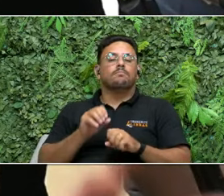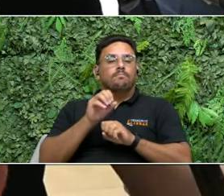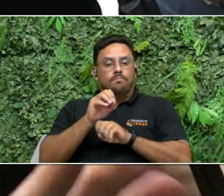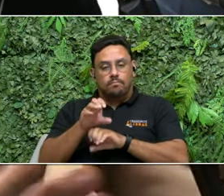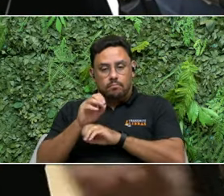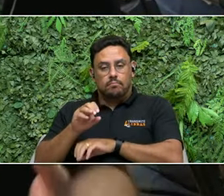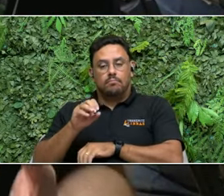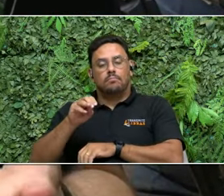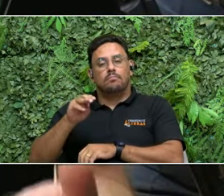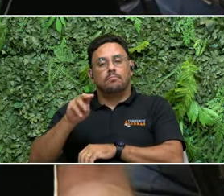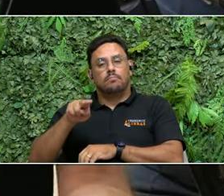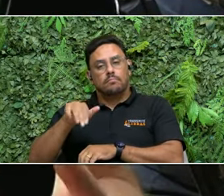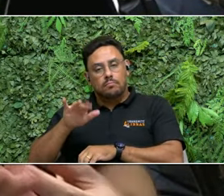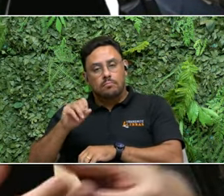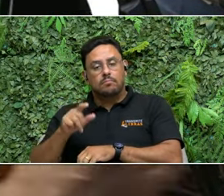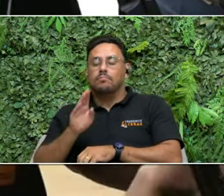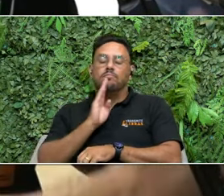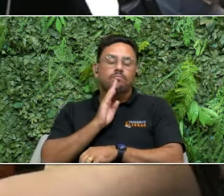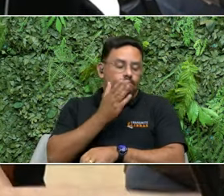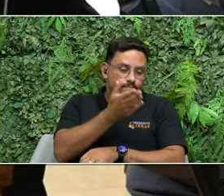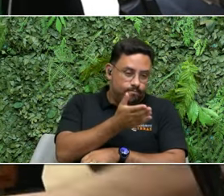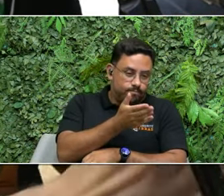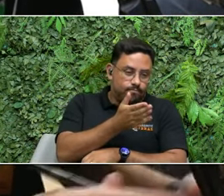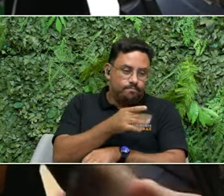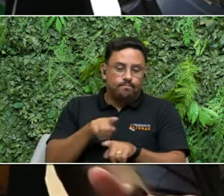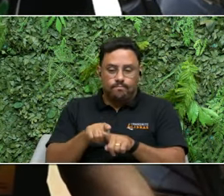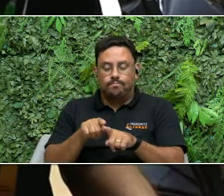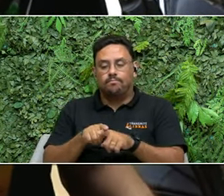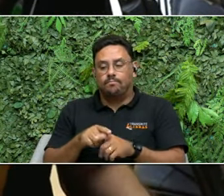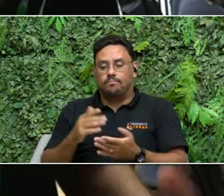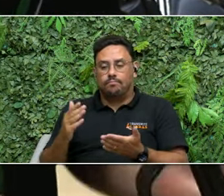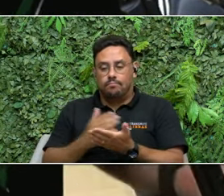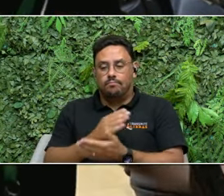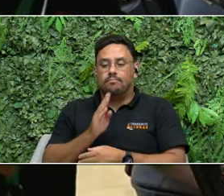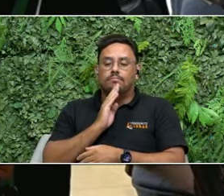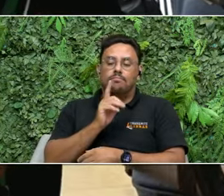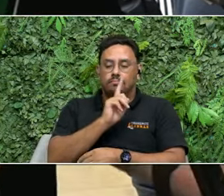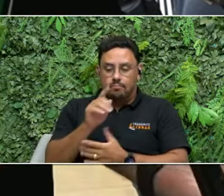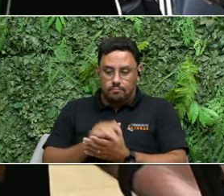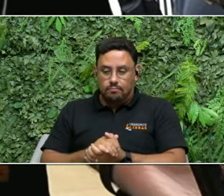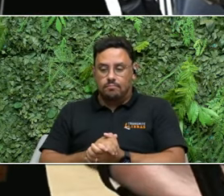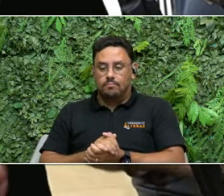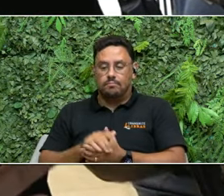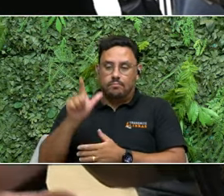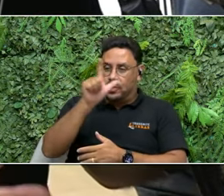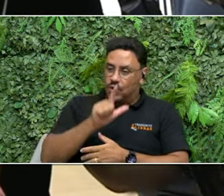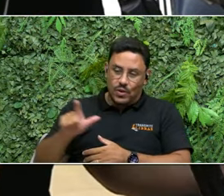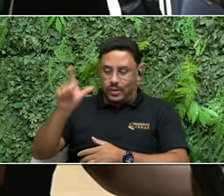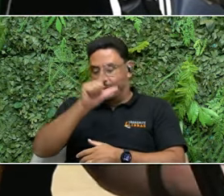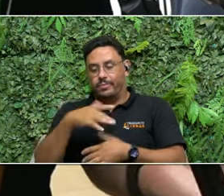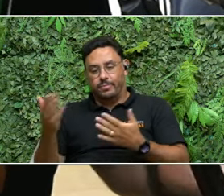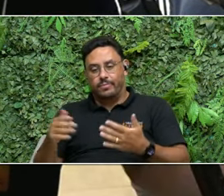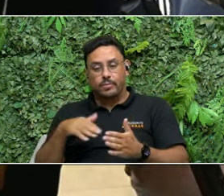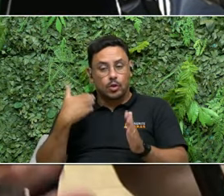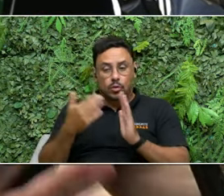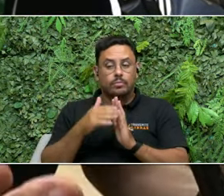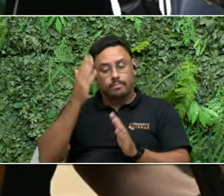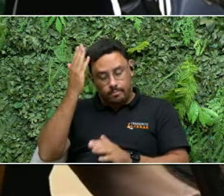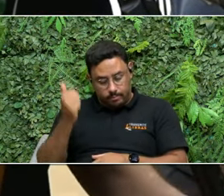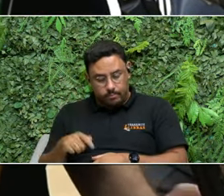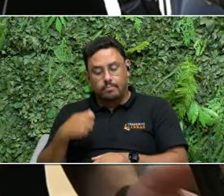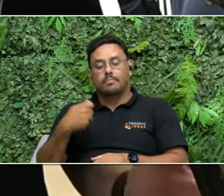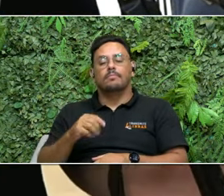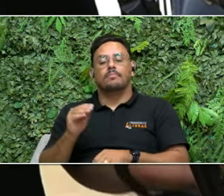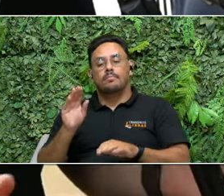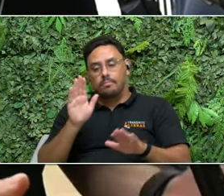conheça também se não conhece nem o seus né imagina alguns adversários É lógico então todo mundo sabe que precisa ter